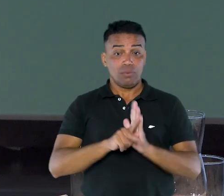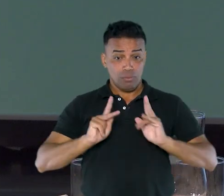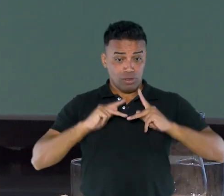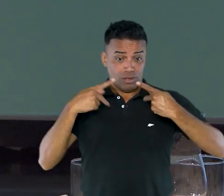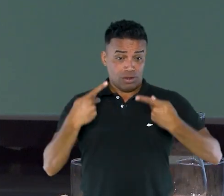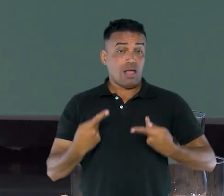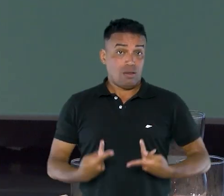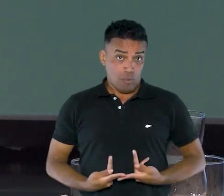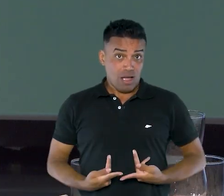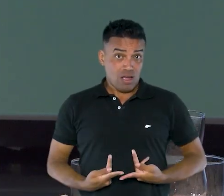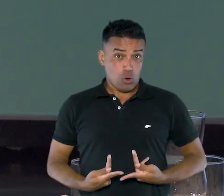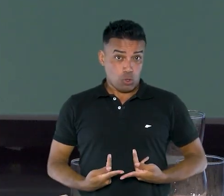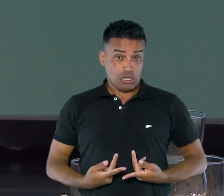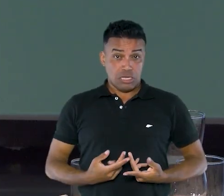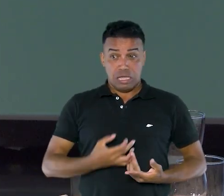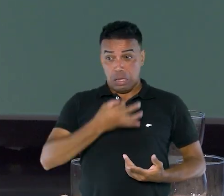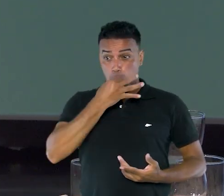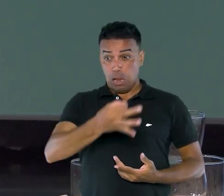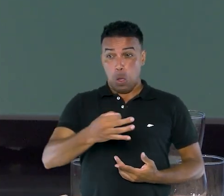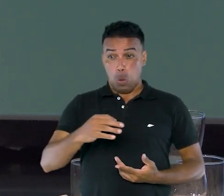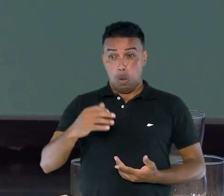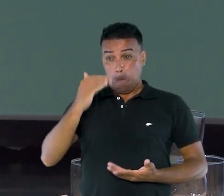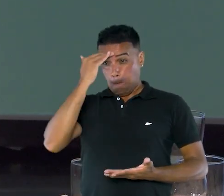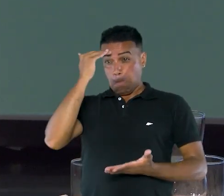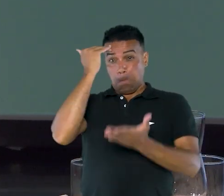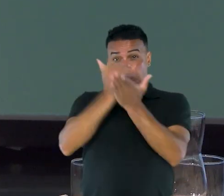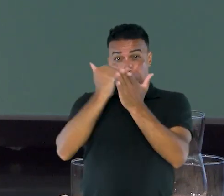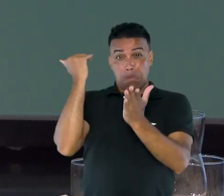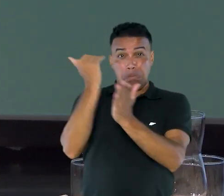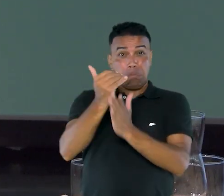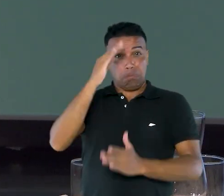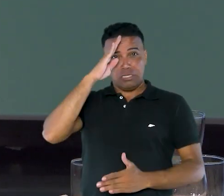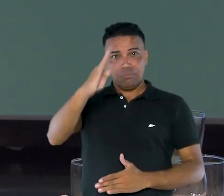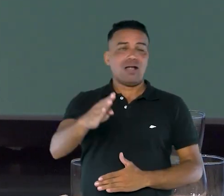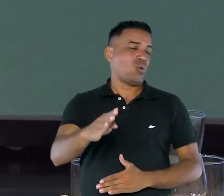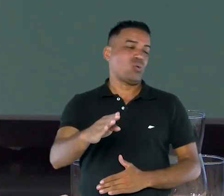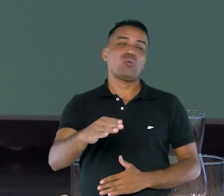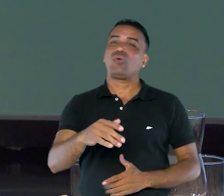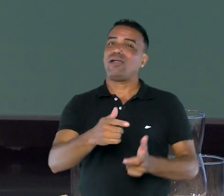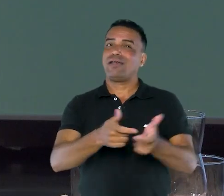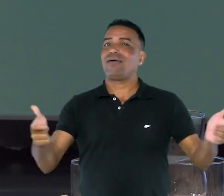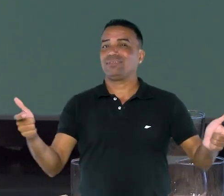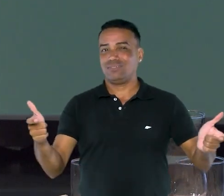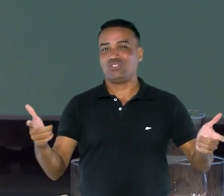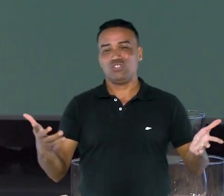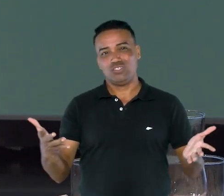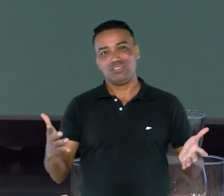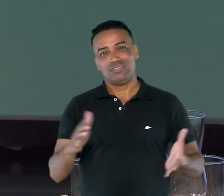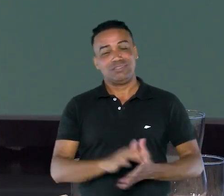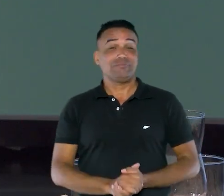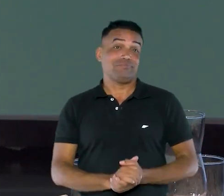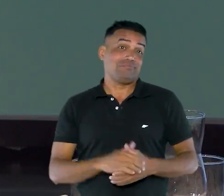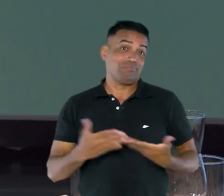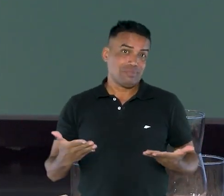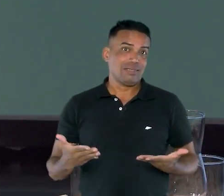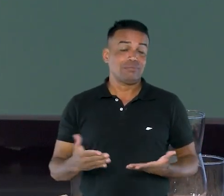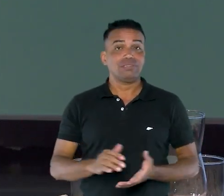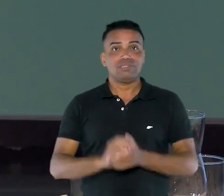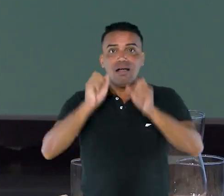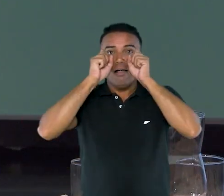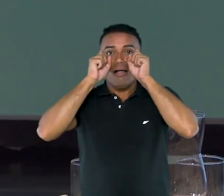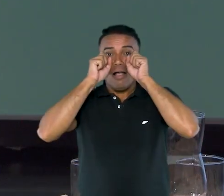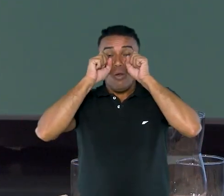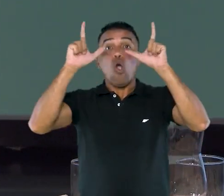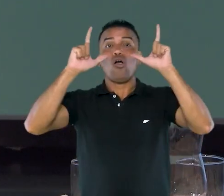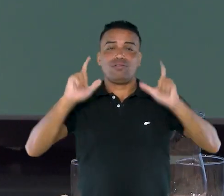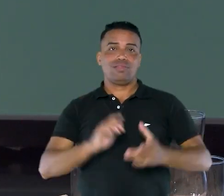é atroz, é delirante, é gigantesco. Mas, assim, sapiens,